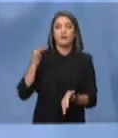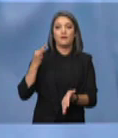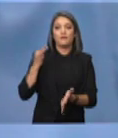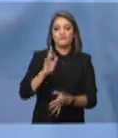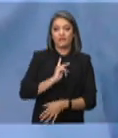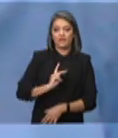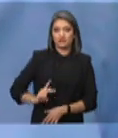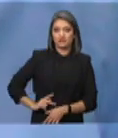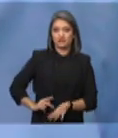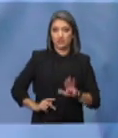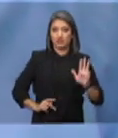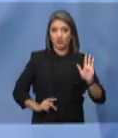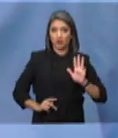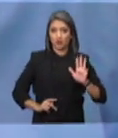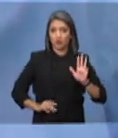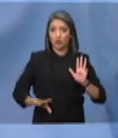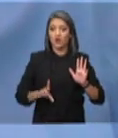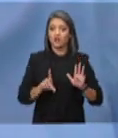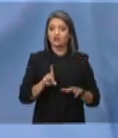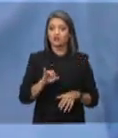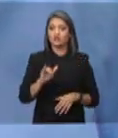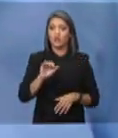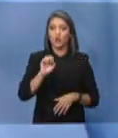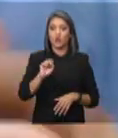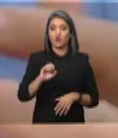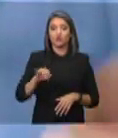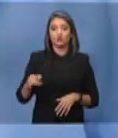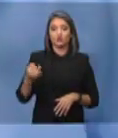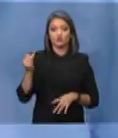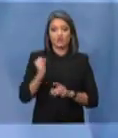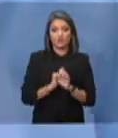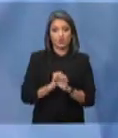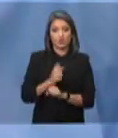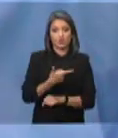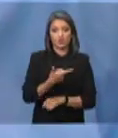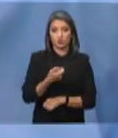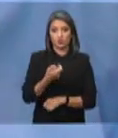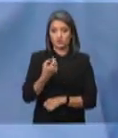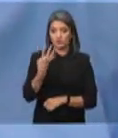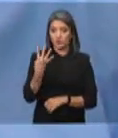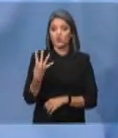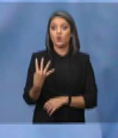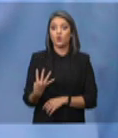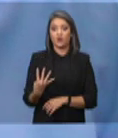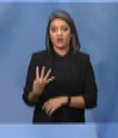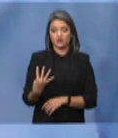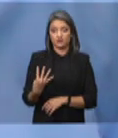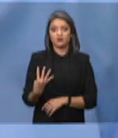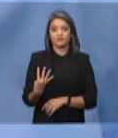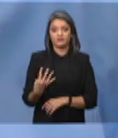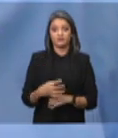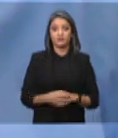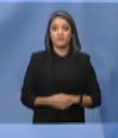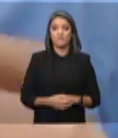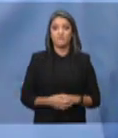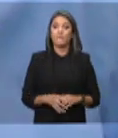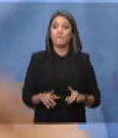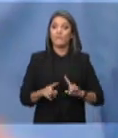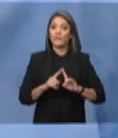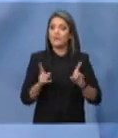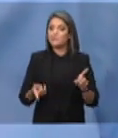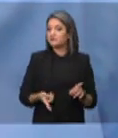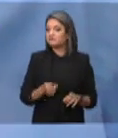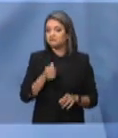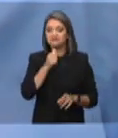em 8 de Janeiro de 2004 para 19 anos mas ainda